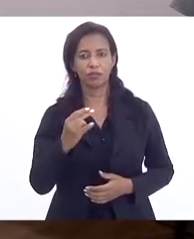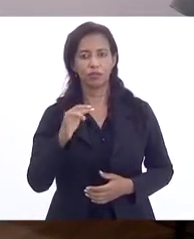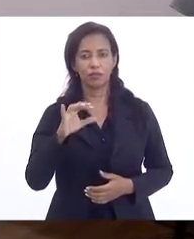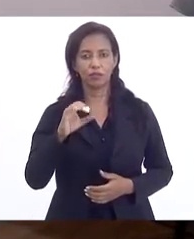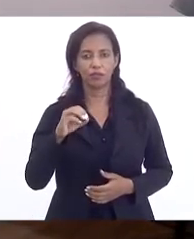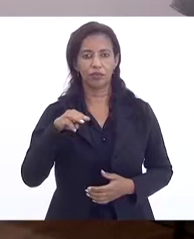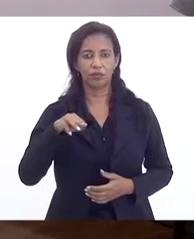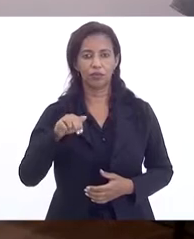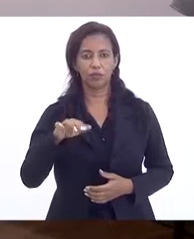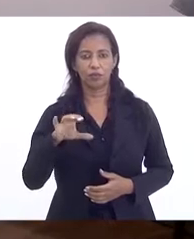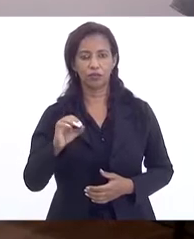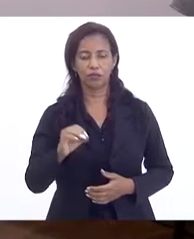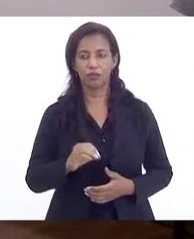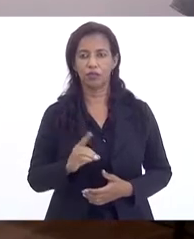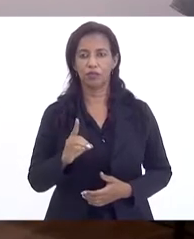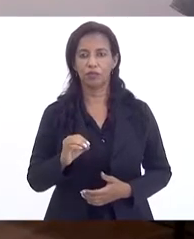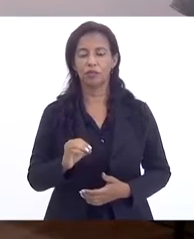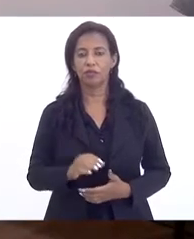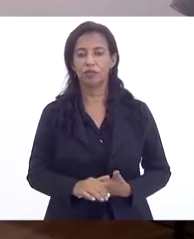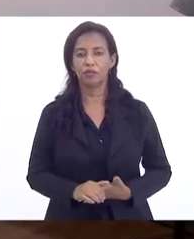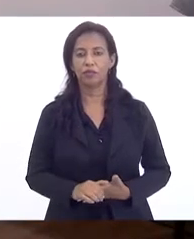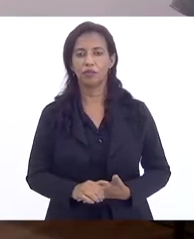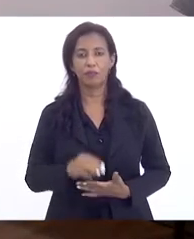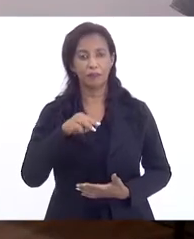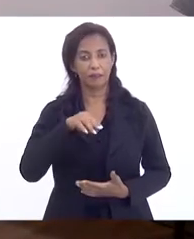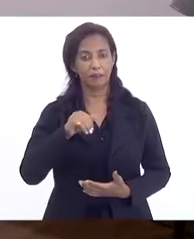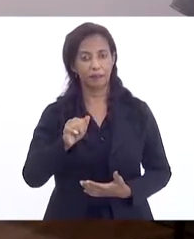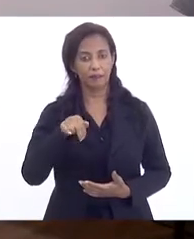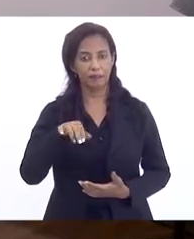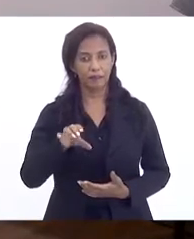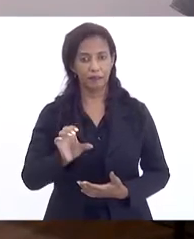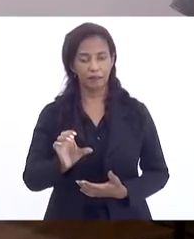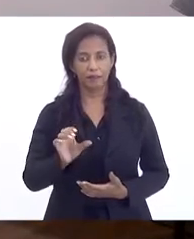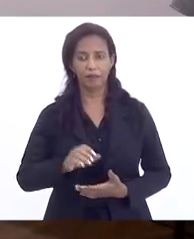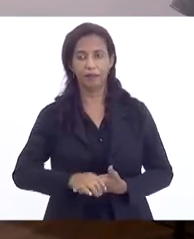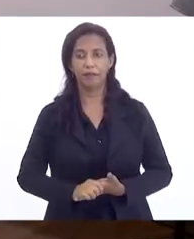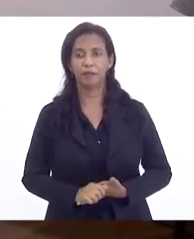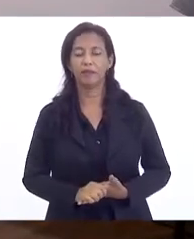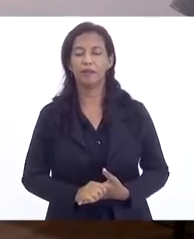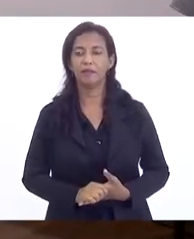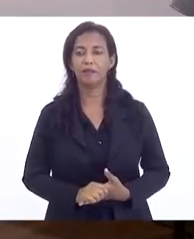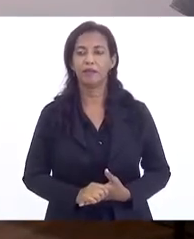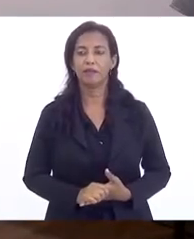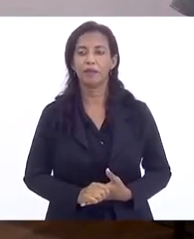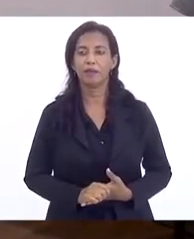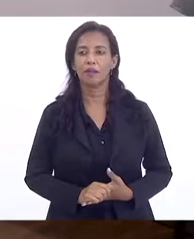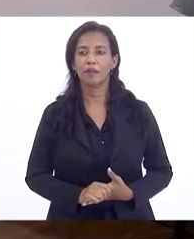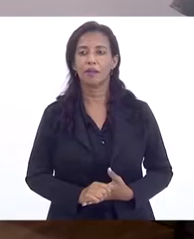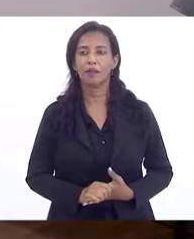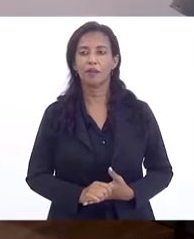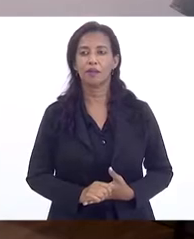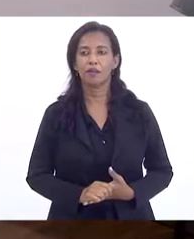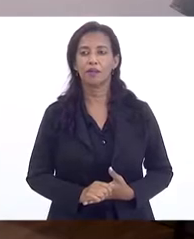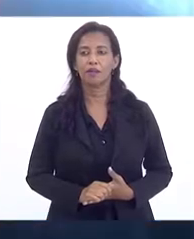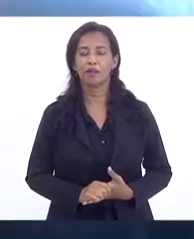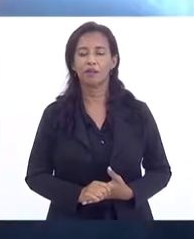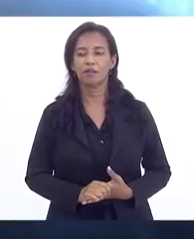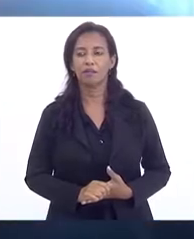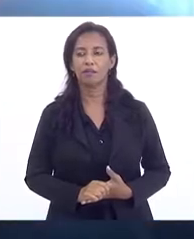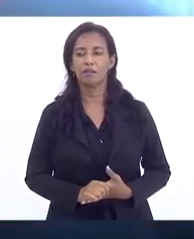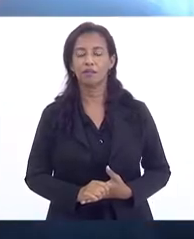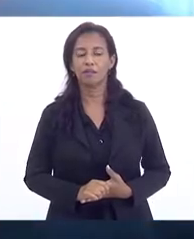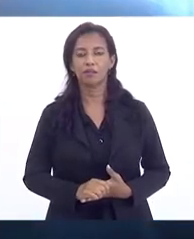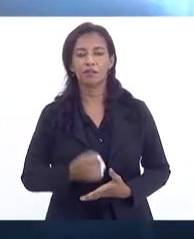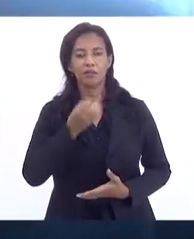e deputado Carlos Mink, online. Bom dia, Márcio Pacheco. Sempre muito afinado no